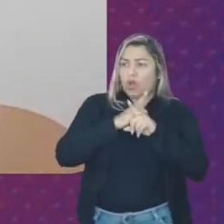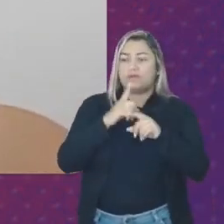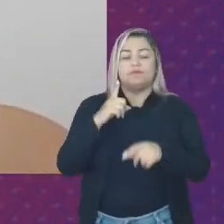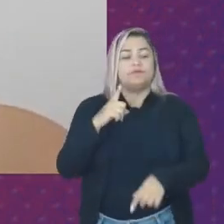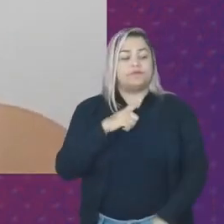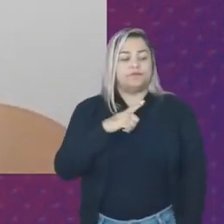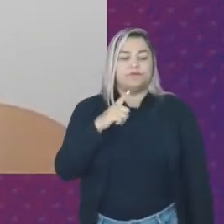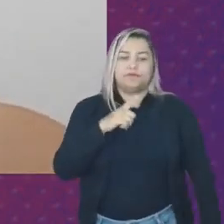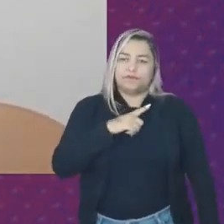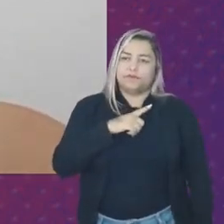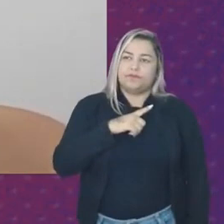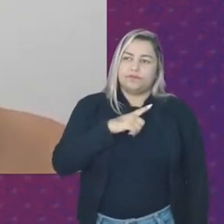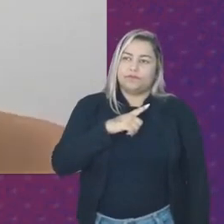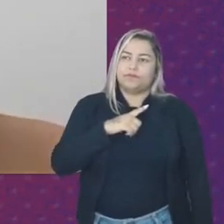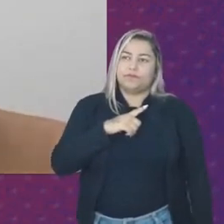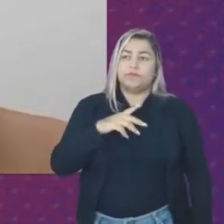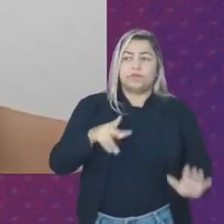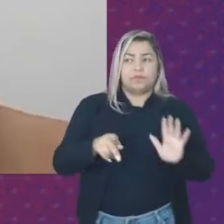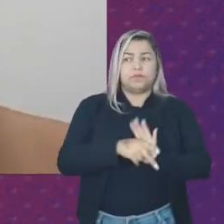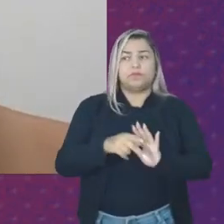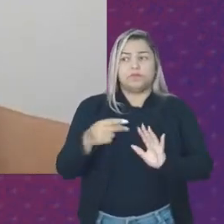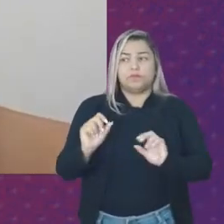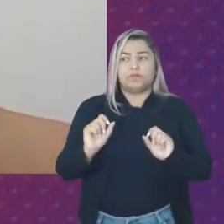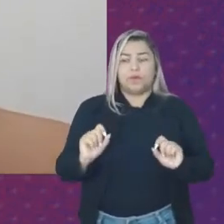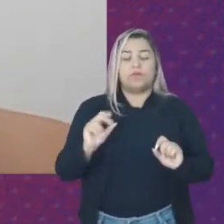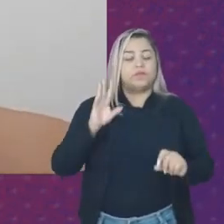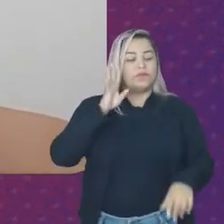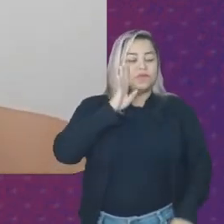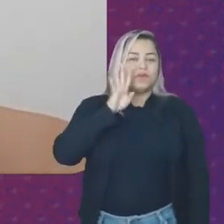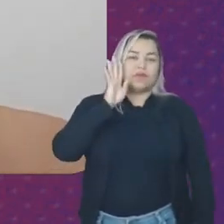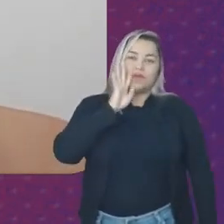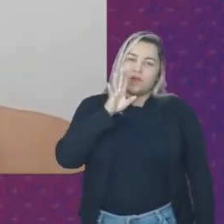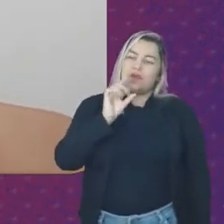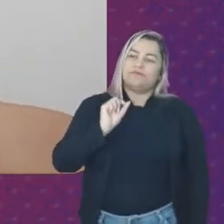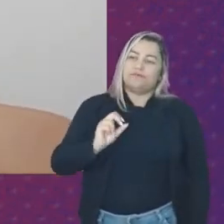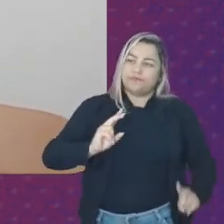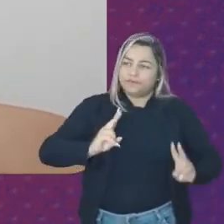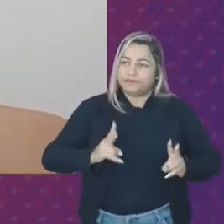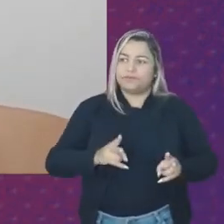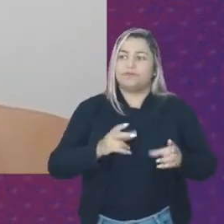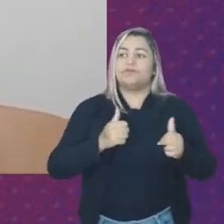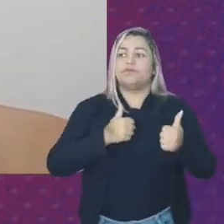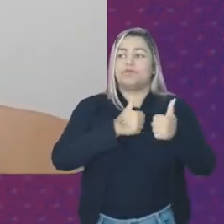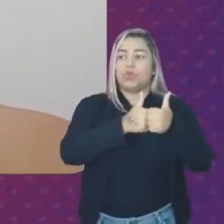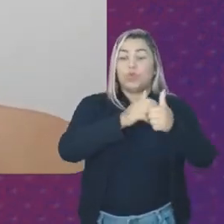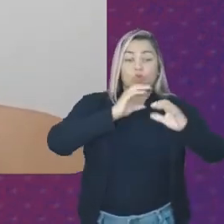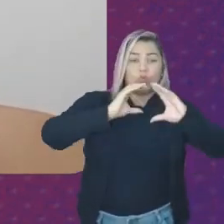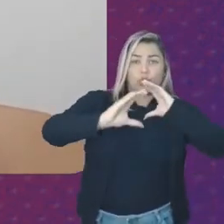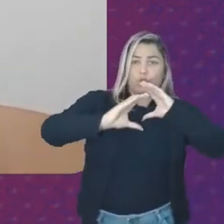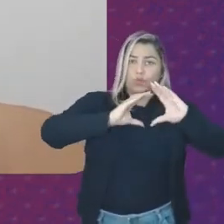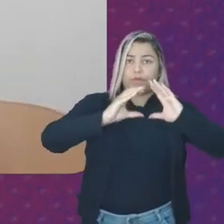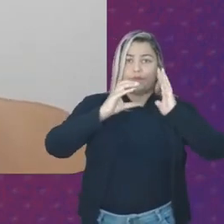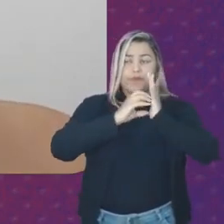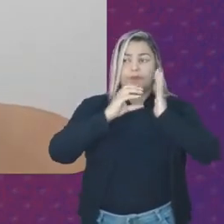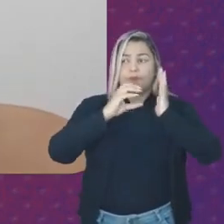como um arquétipo prioritário, mas é muito legal que ele esteja inserido em comunicações de campanhas que